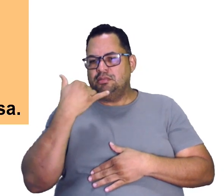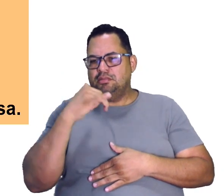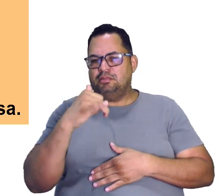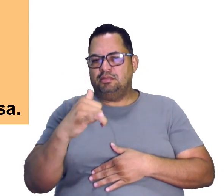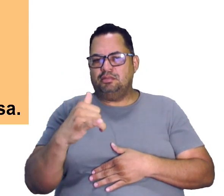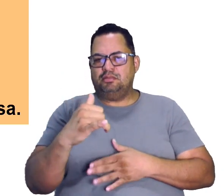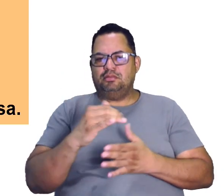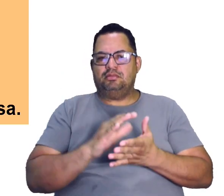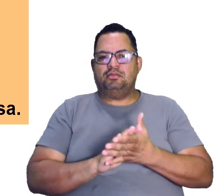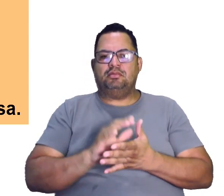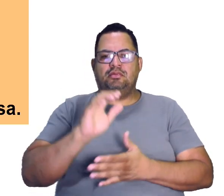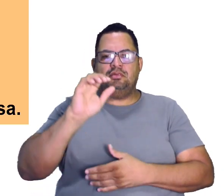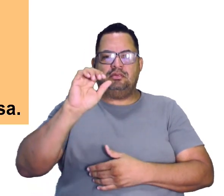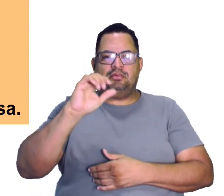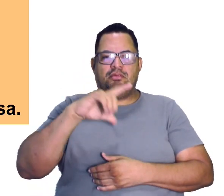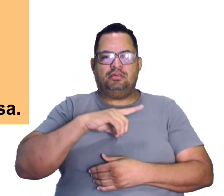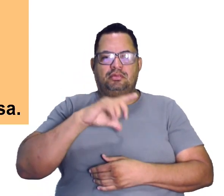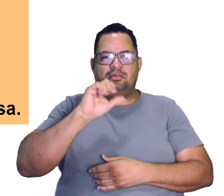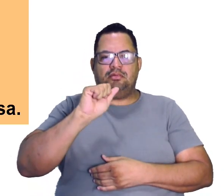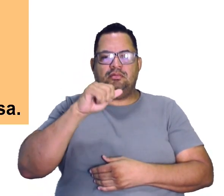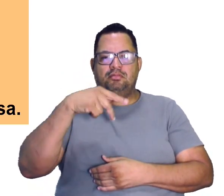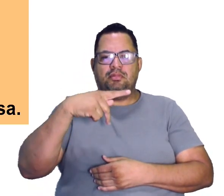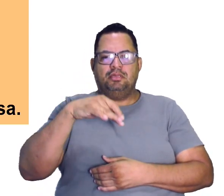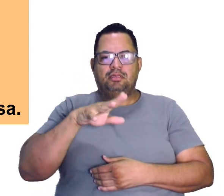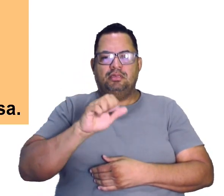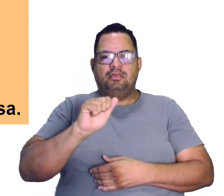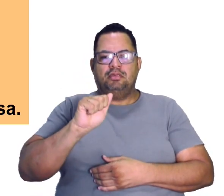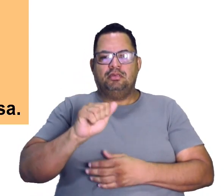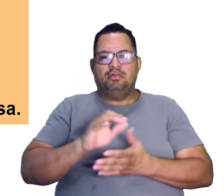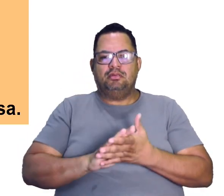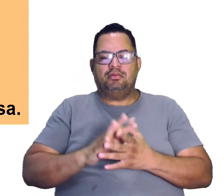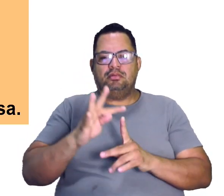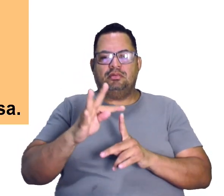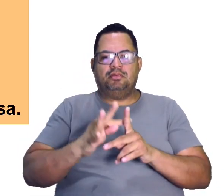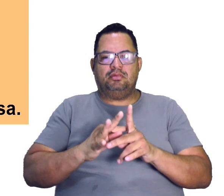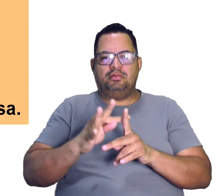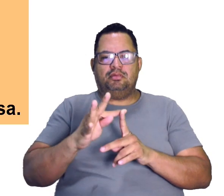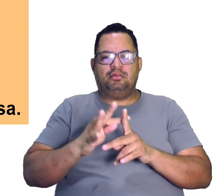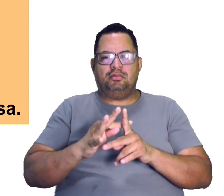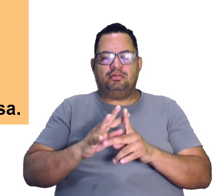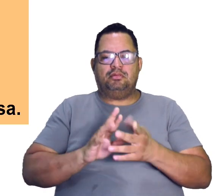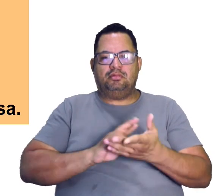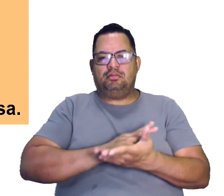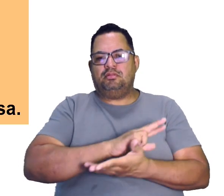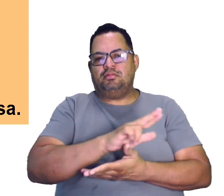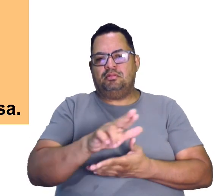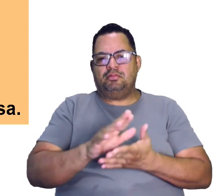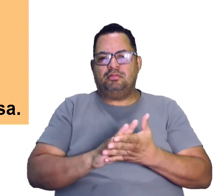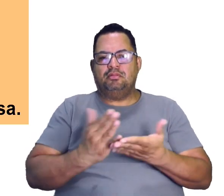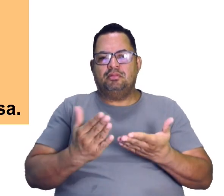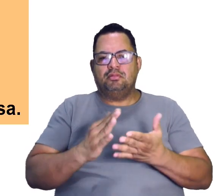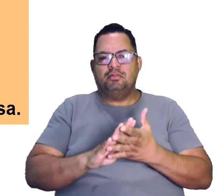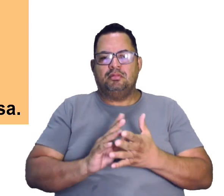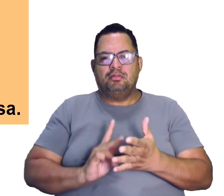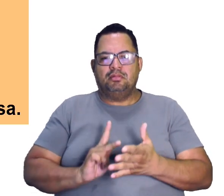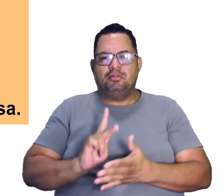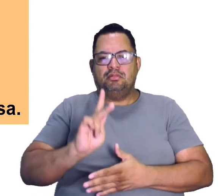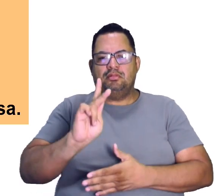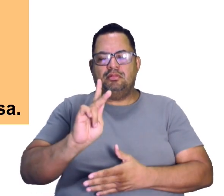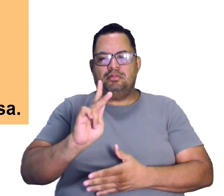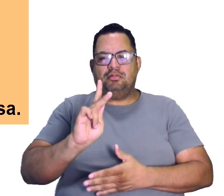temos o que chamamos de ampere. Temperatura, existem várias escalas de temperatura, mas a escala